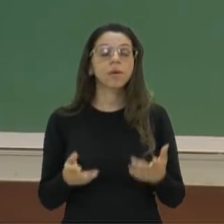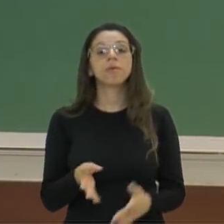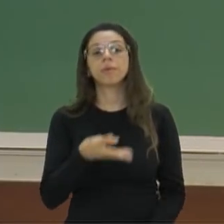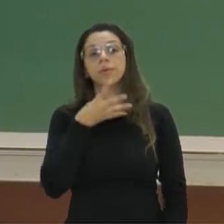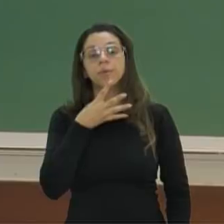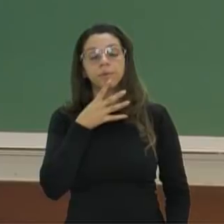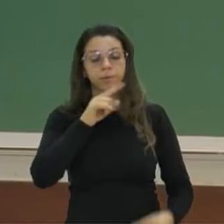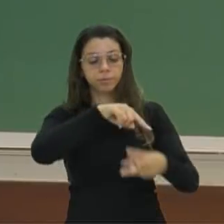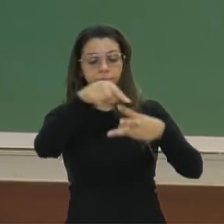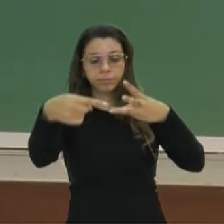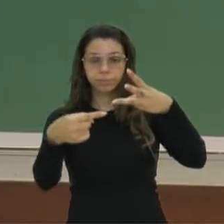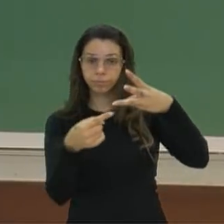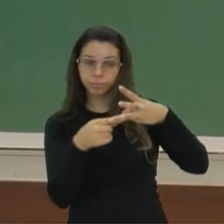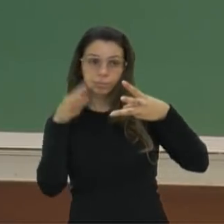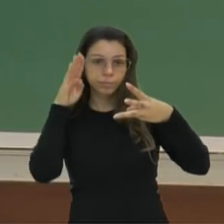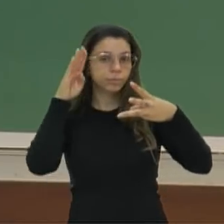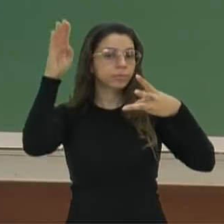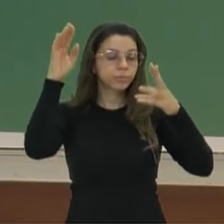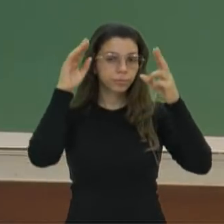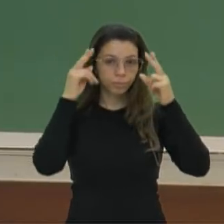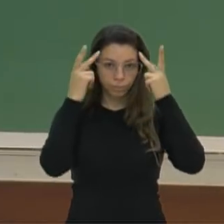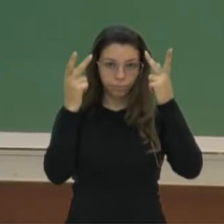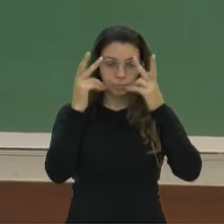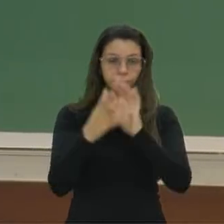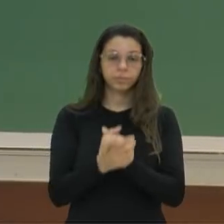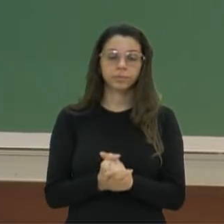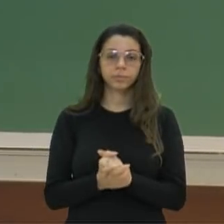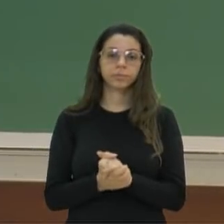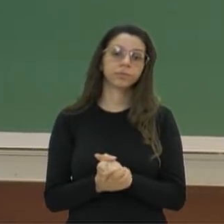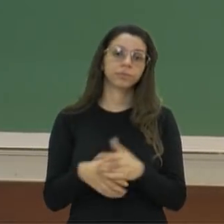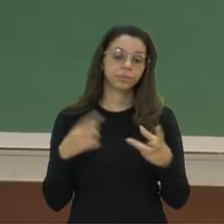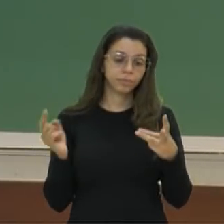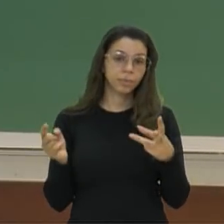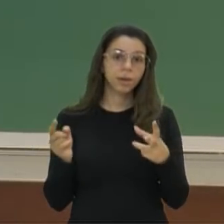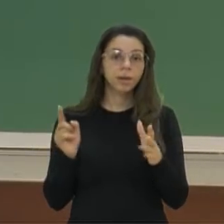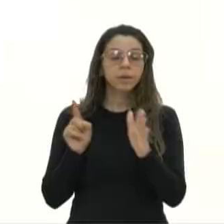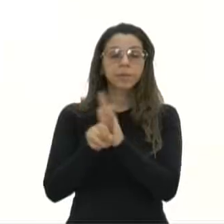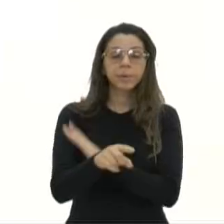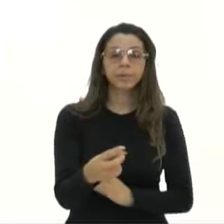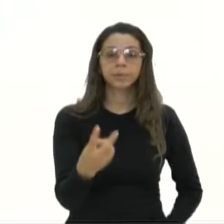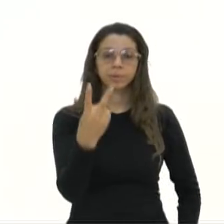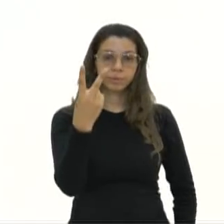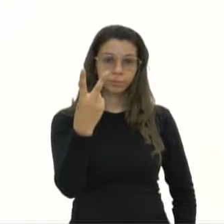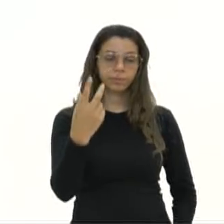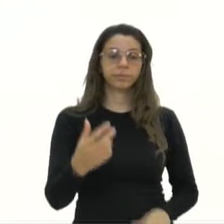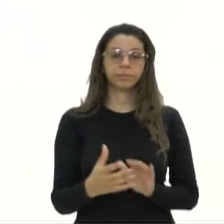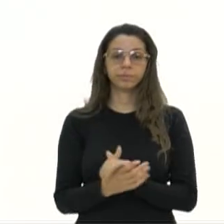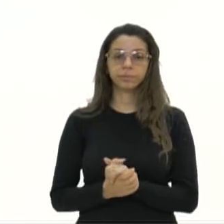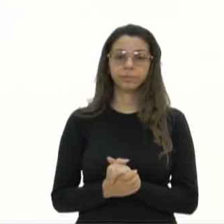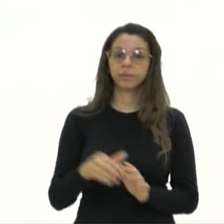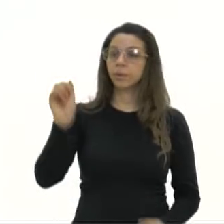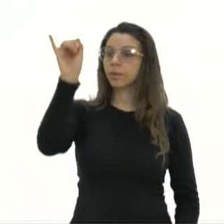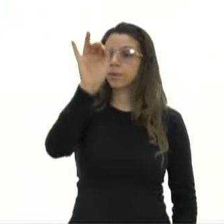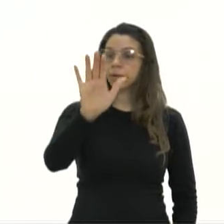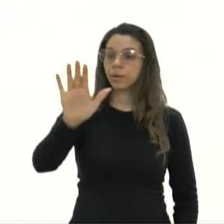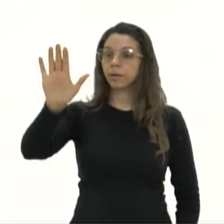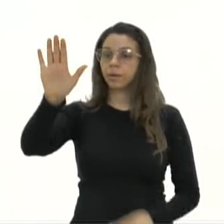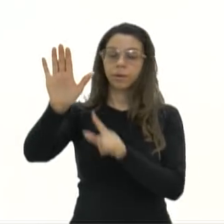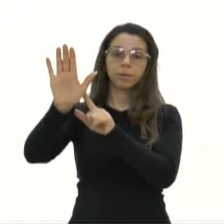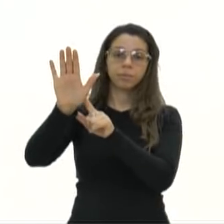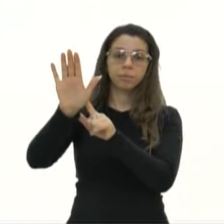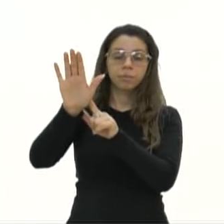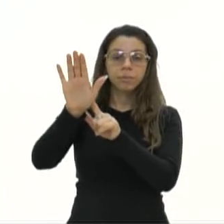conheceu esses 3 distúrbios mais comuns, vamos para o nosso segundo quiz de hoje. A imagem se forma à frente